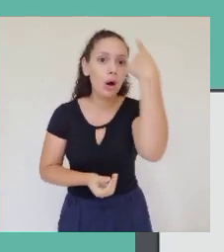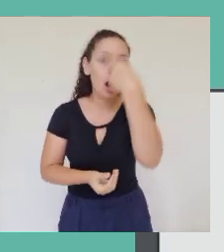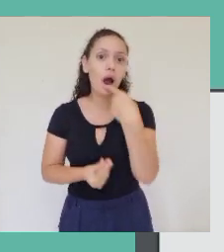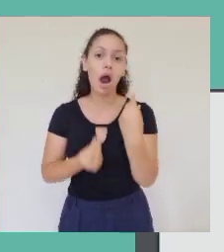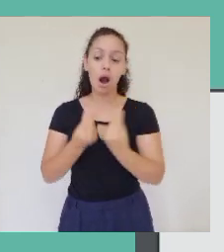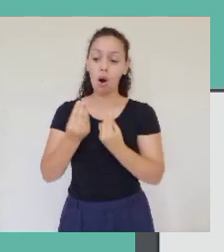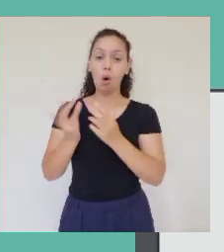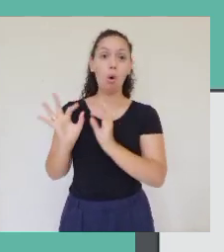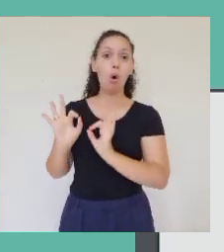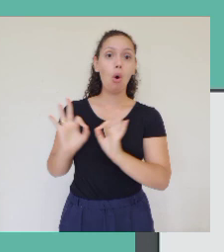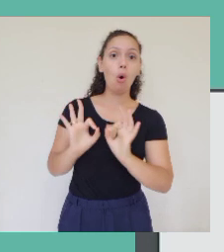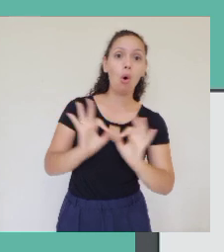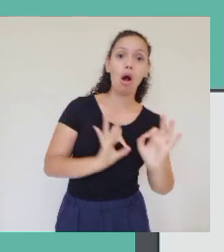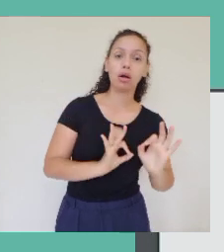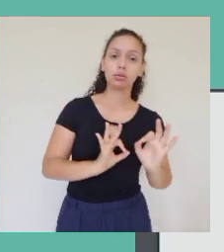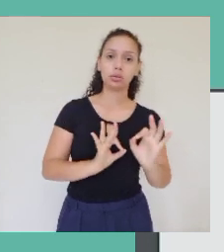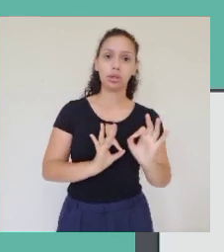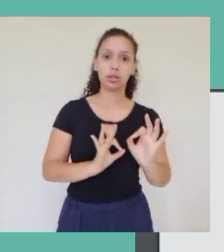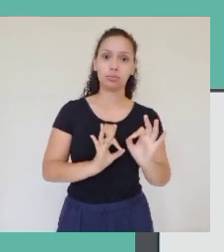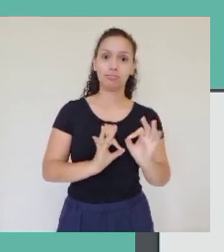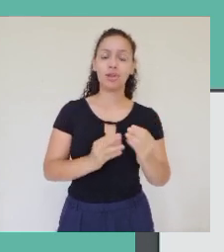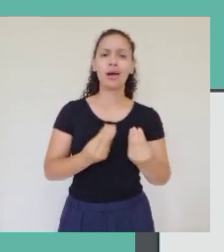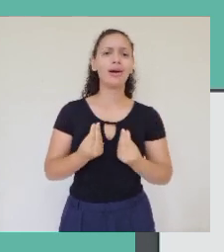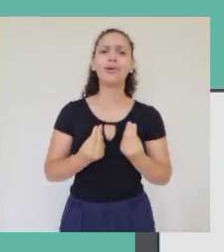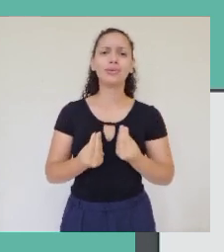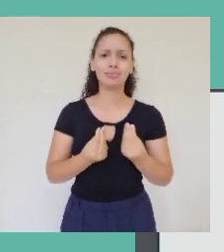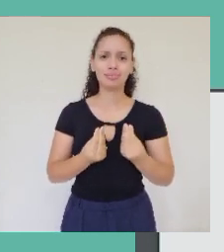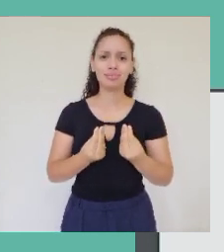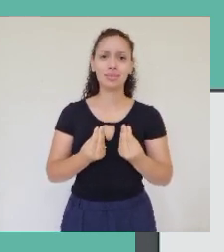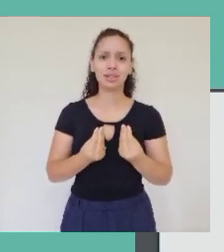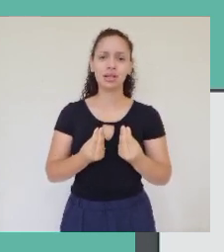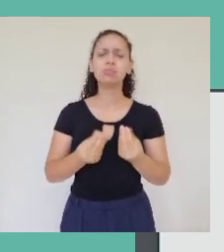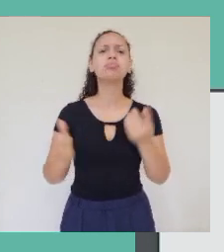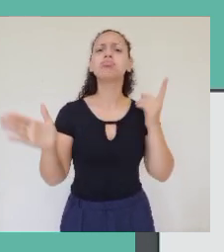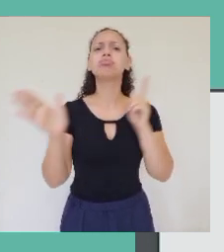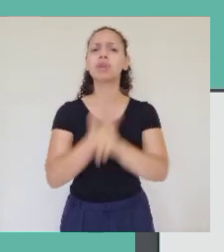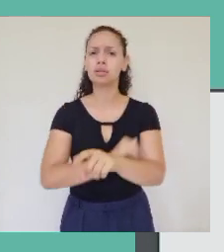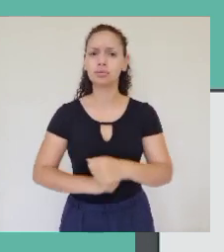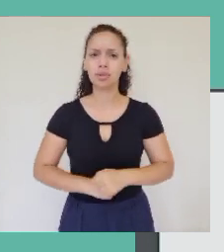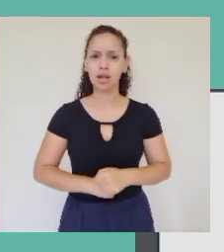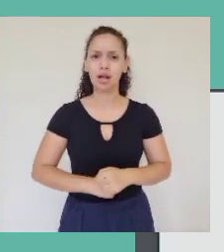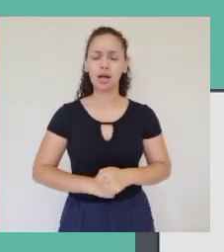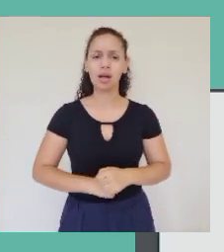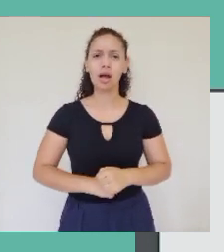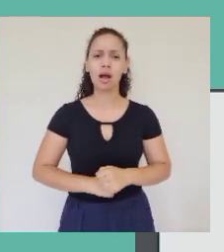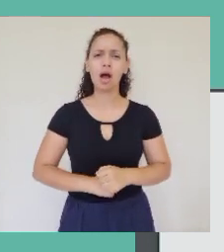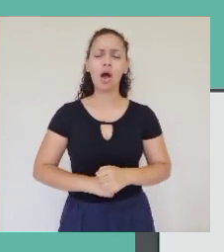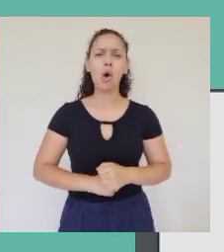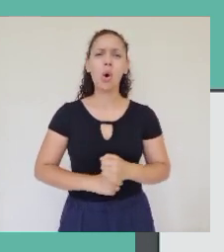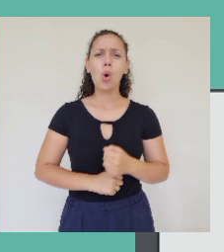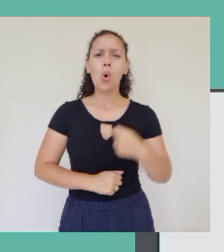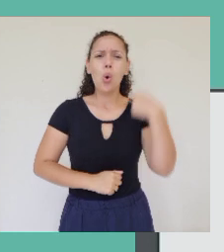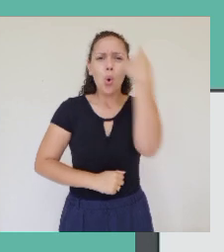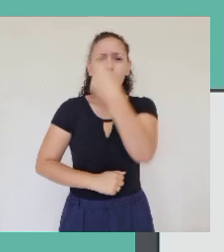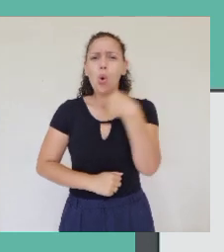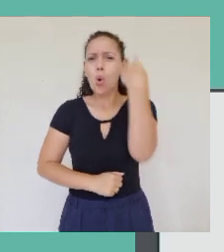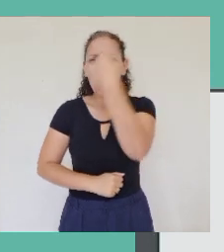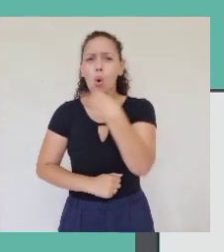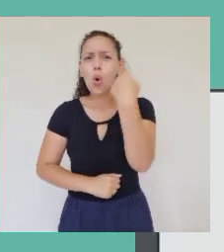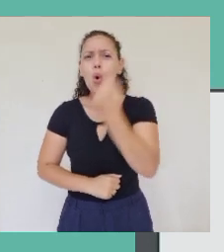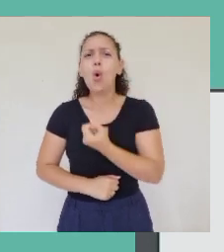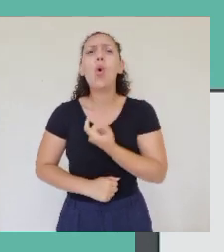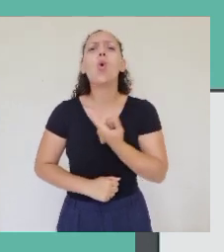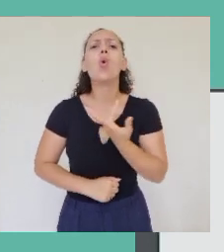se posiciona mais no espaço, tá bom? Então a primeira pergunta é: quantas horas você passa na universidade? Ou quantas horas você passa